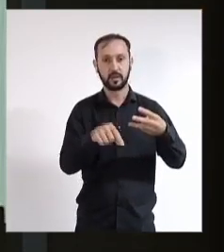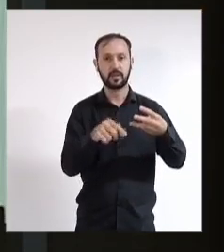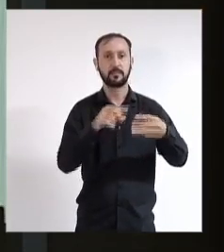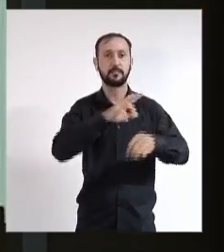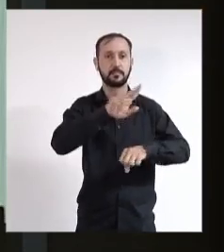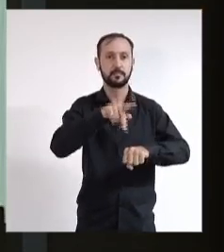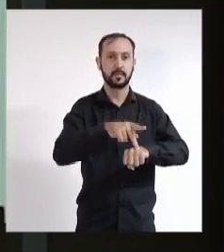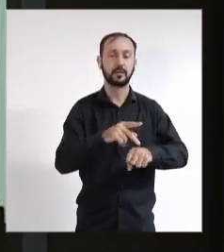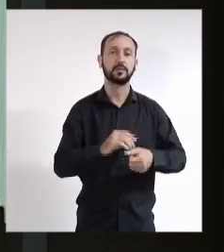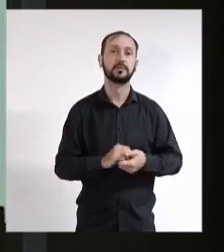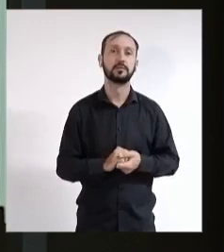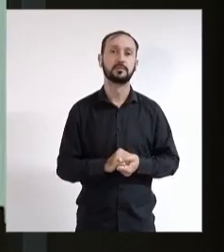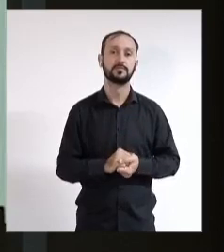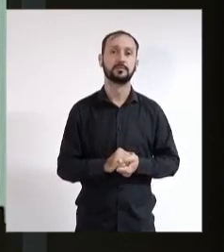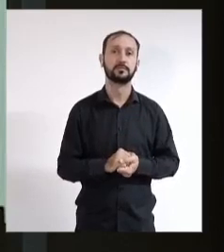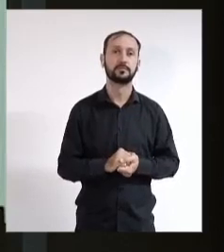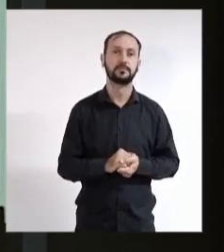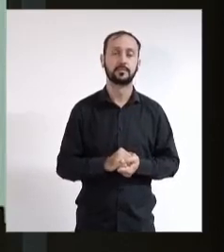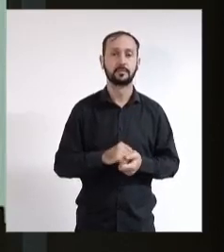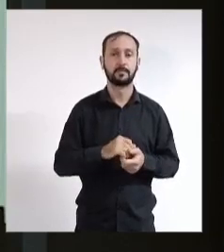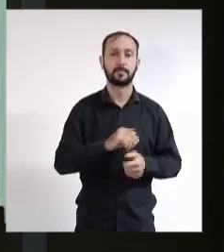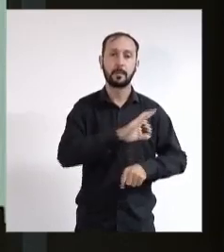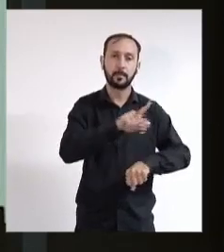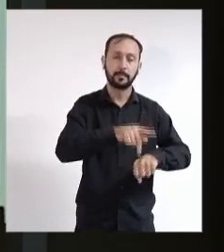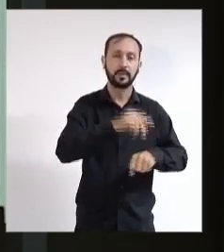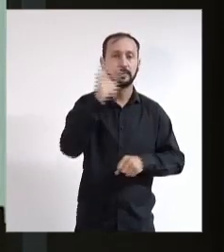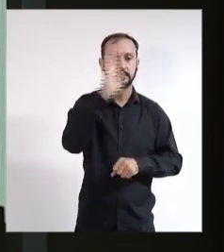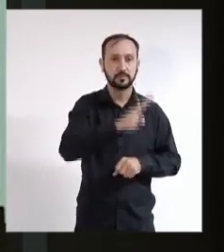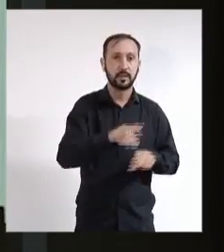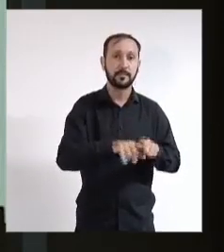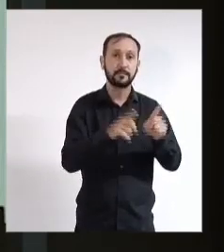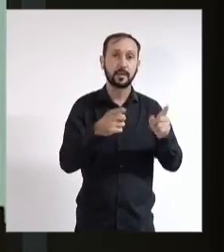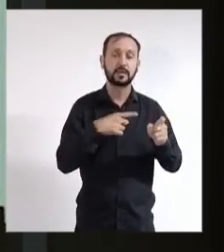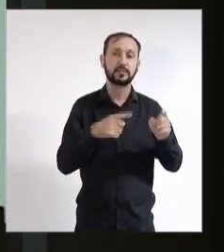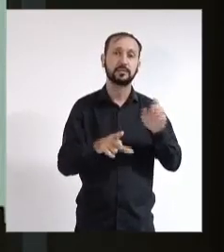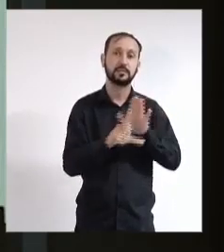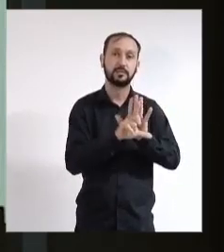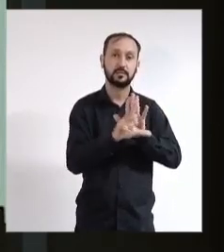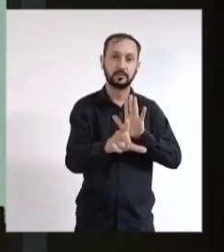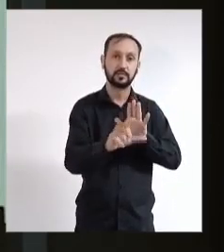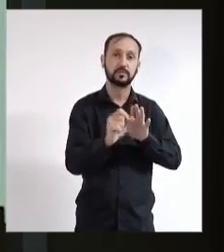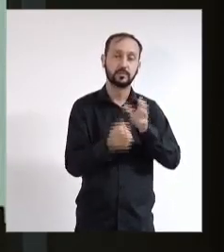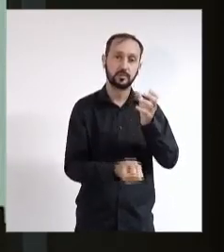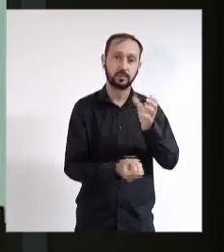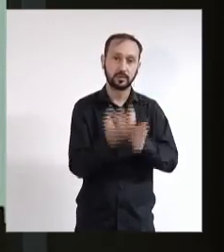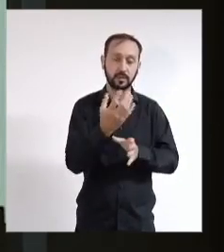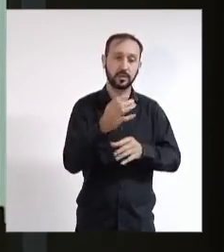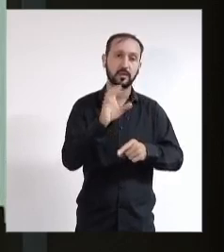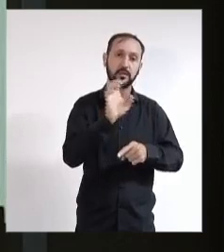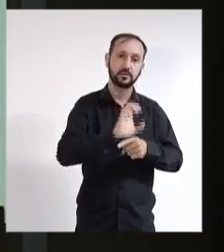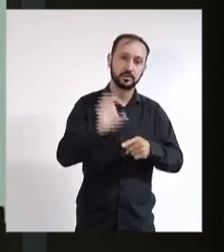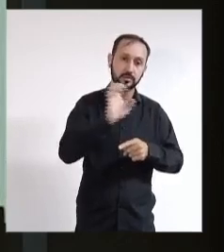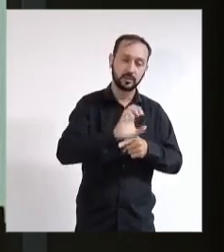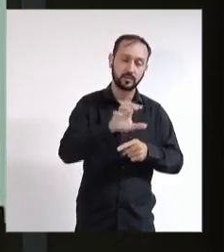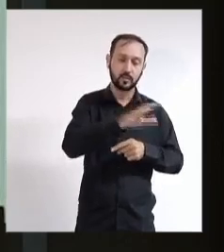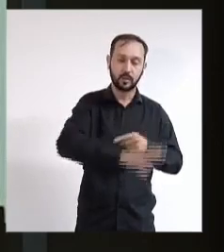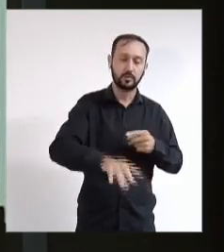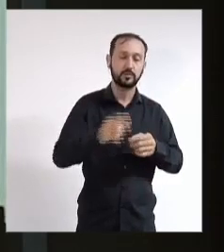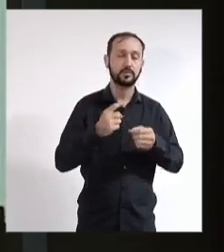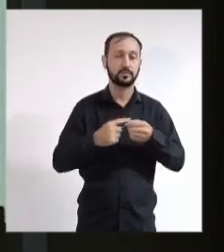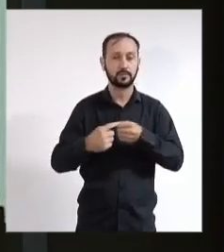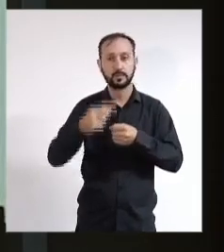já foi chamado de parque nacional mas a própria legislação ela apresenta que quando é criado no âmbito do estado o parque estadual no município